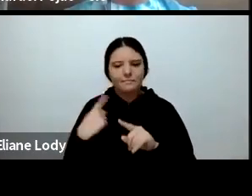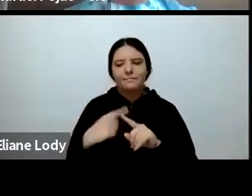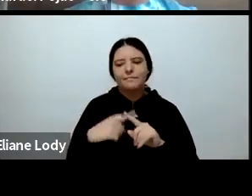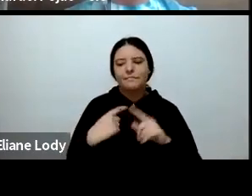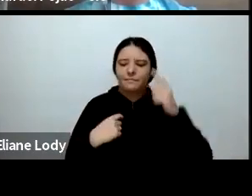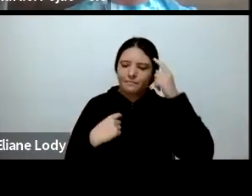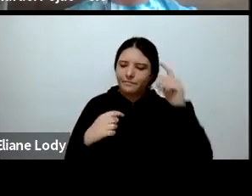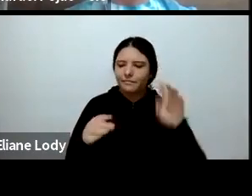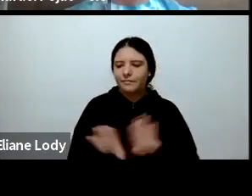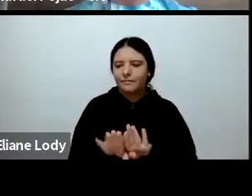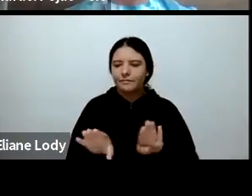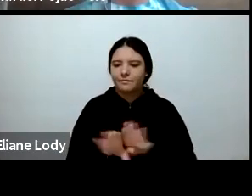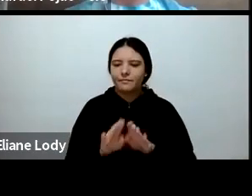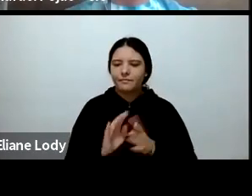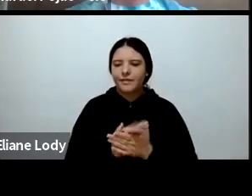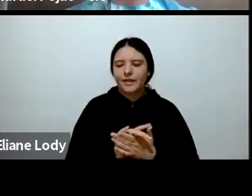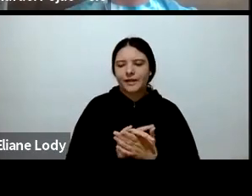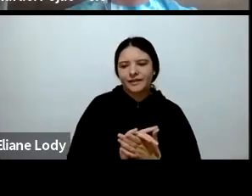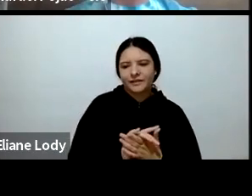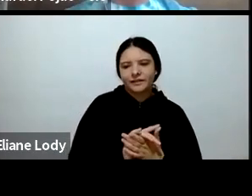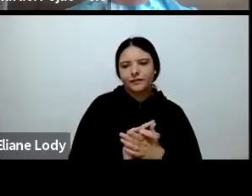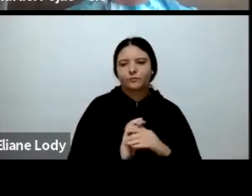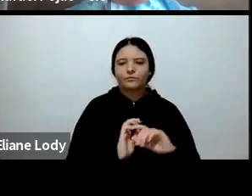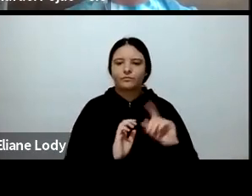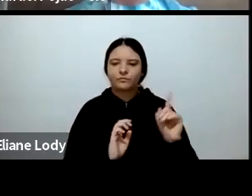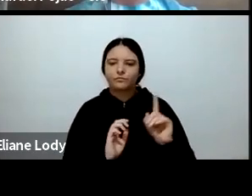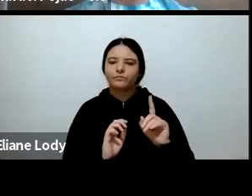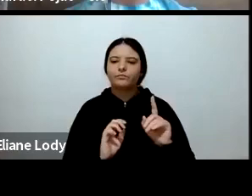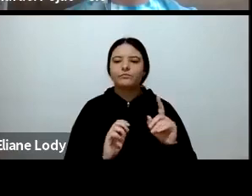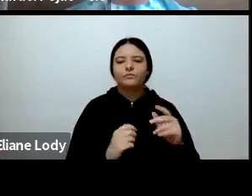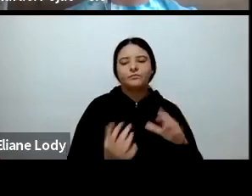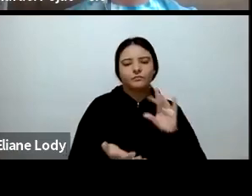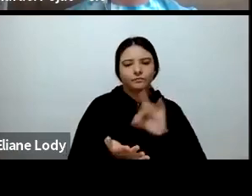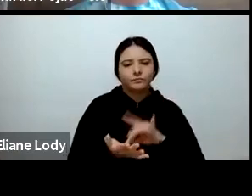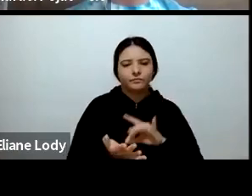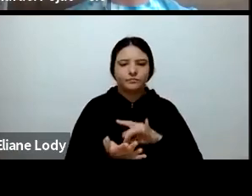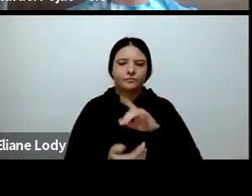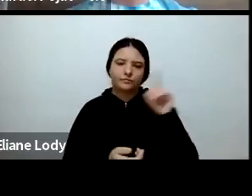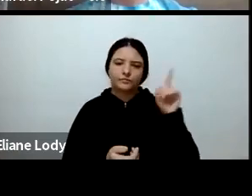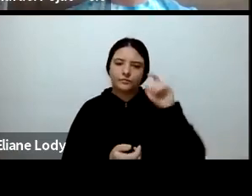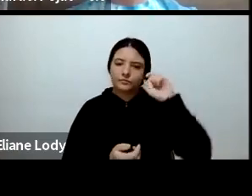também, né, nas realidades que eu vivi em Timor-Leste,